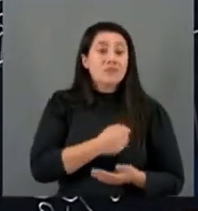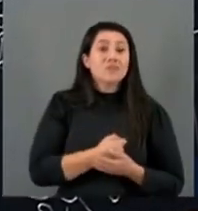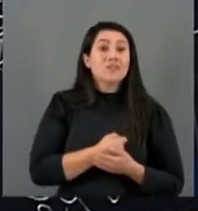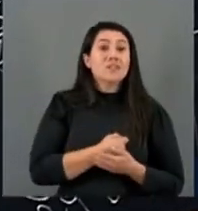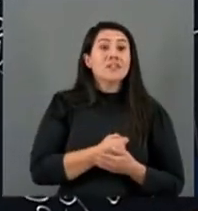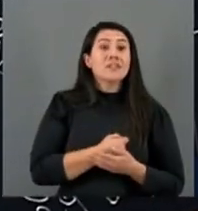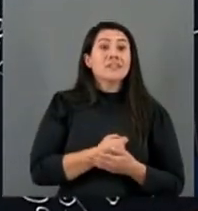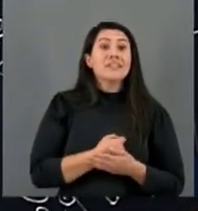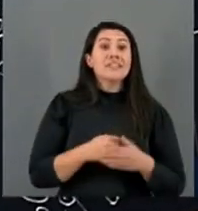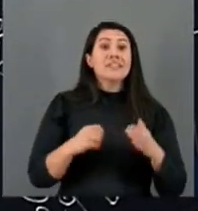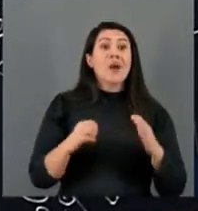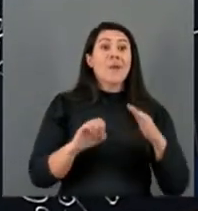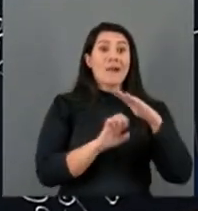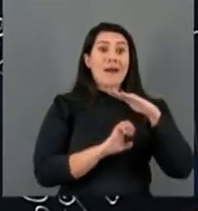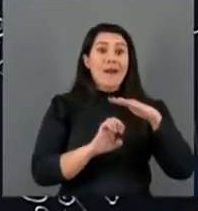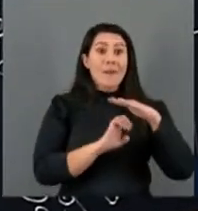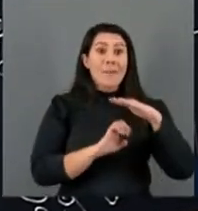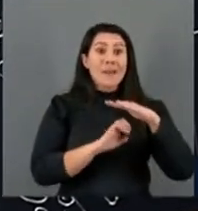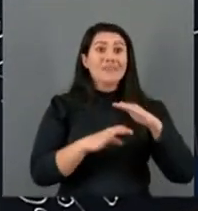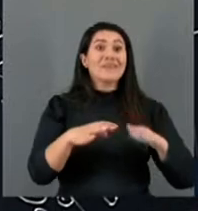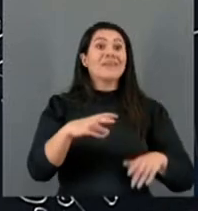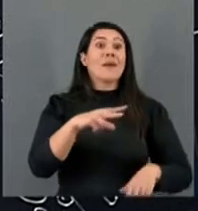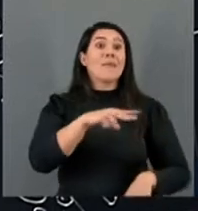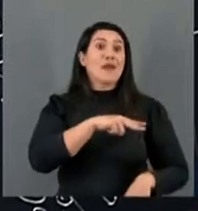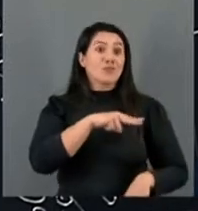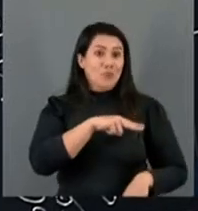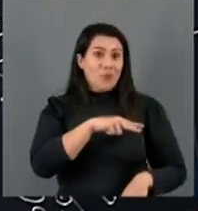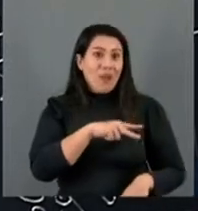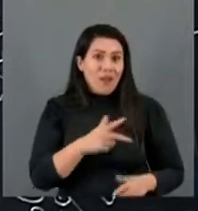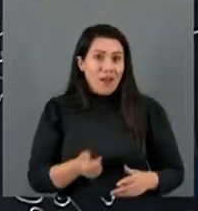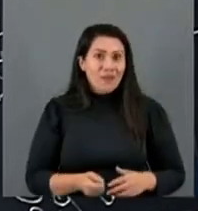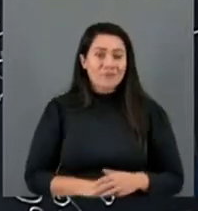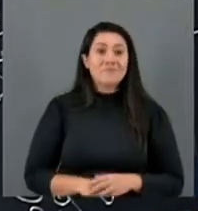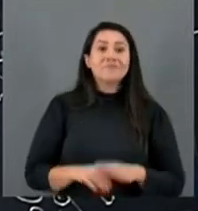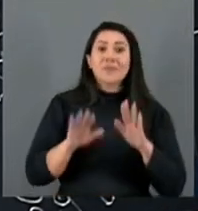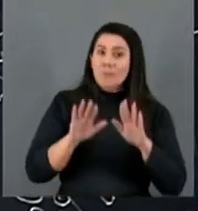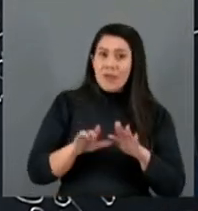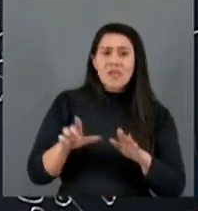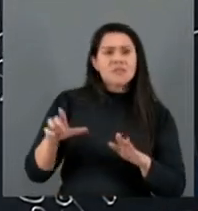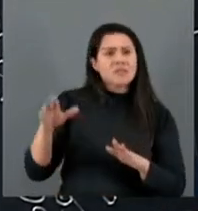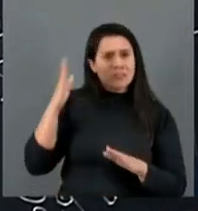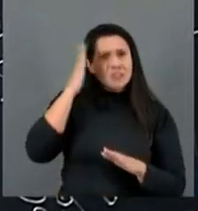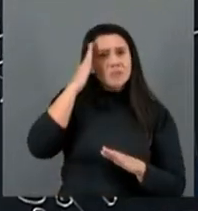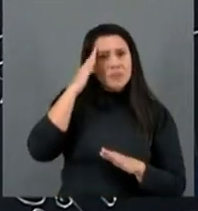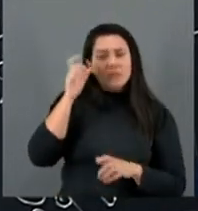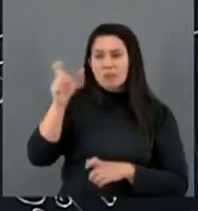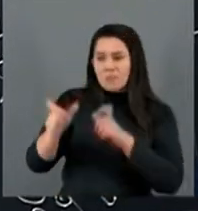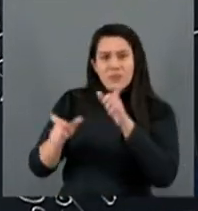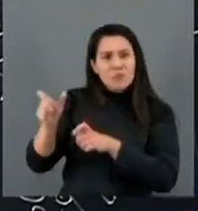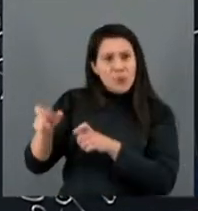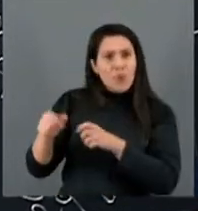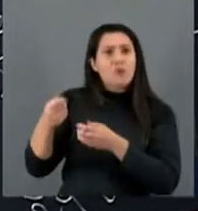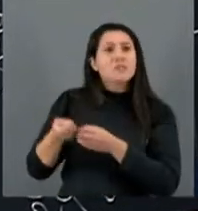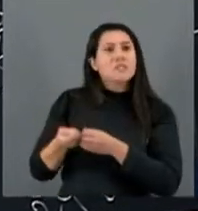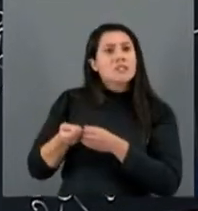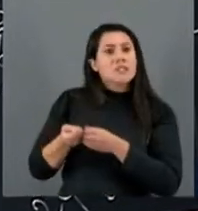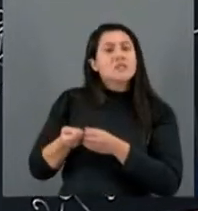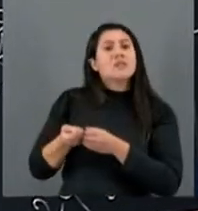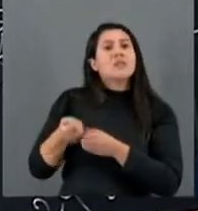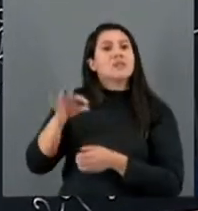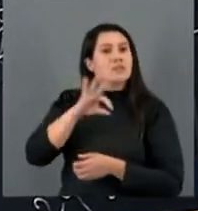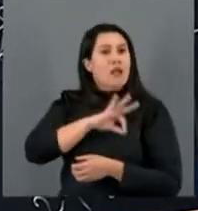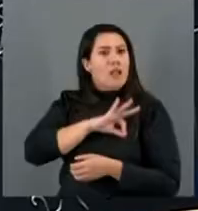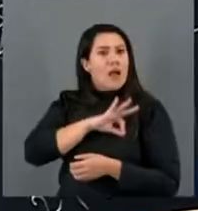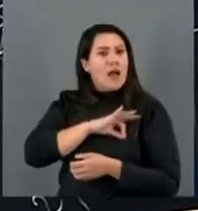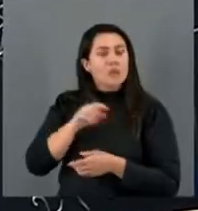privada, mas beneficiário de previdência, beneficiário de programas do governo, recebem salário mínimo. Portanto, há